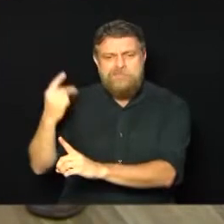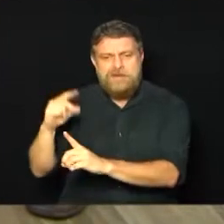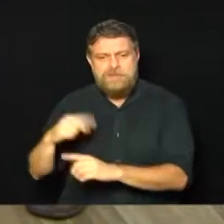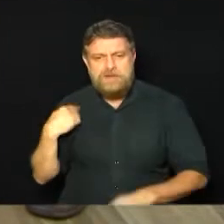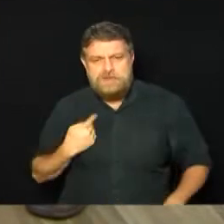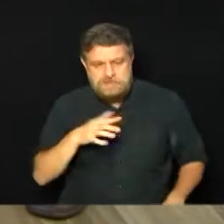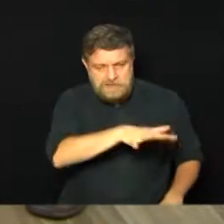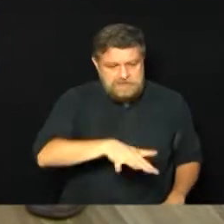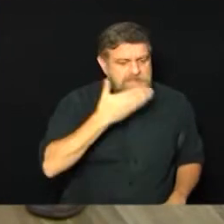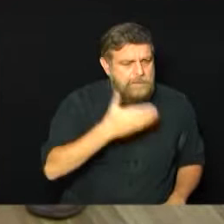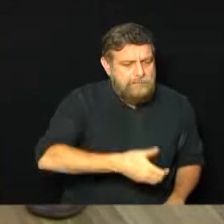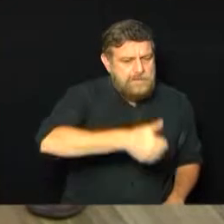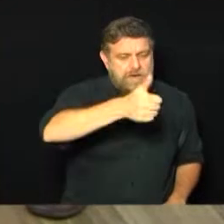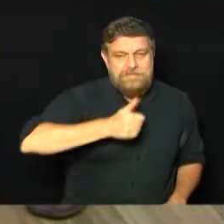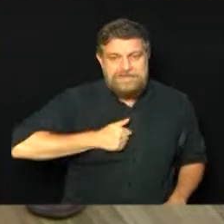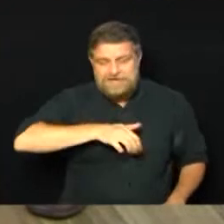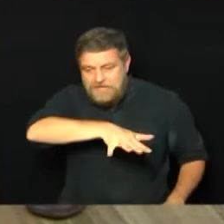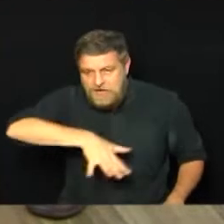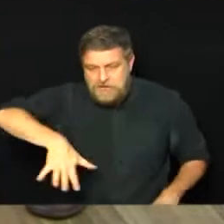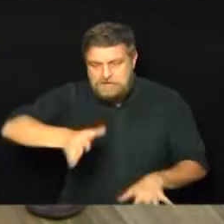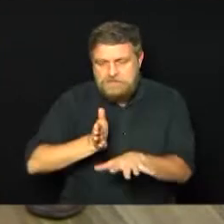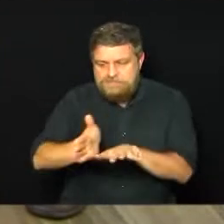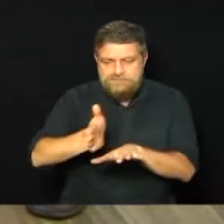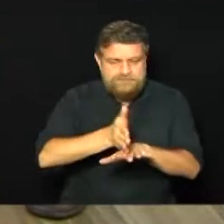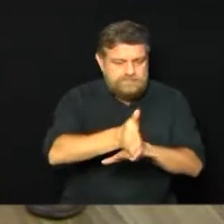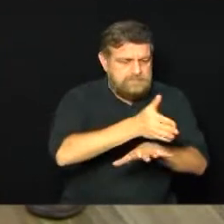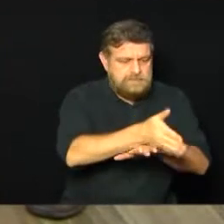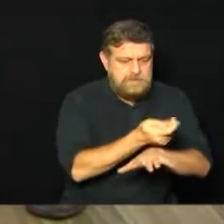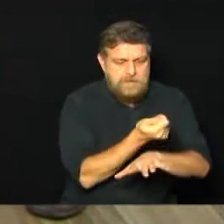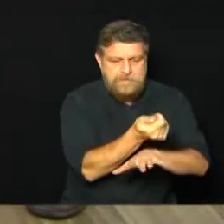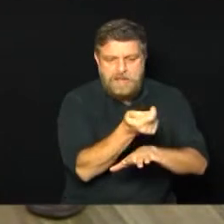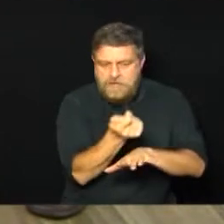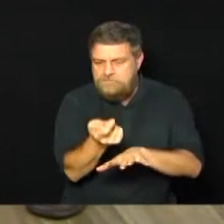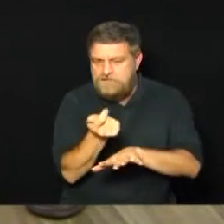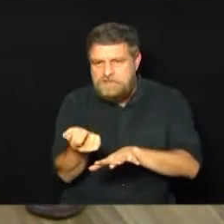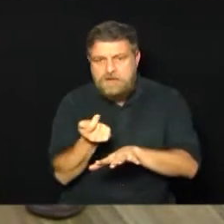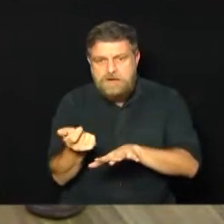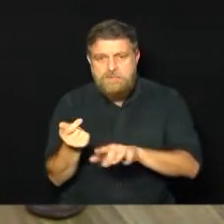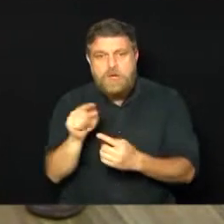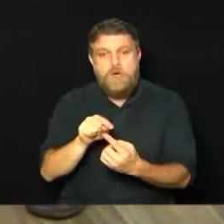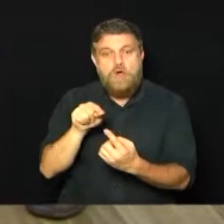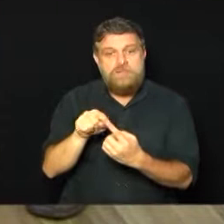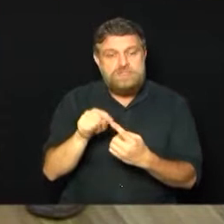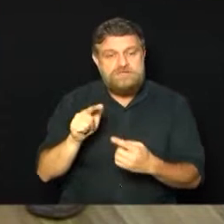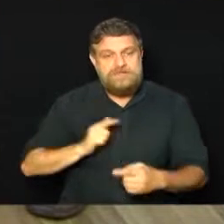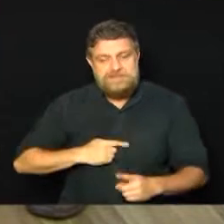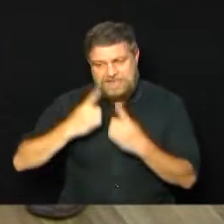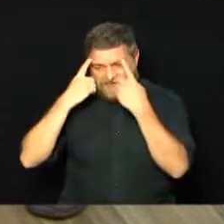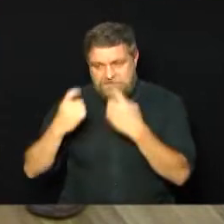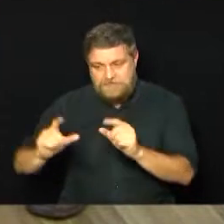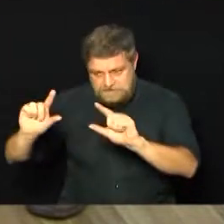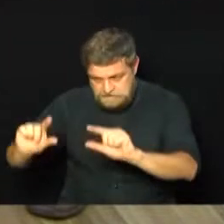um setor, mas outras áreas também acabam sendo beneficiadas aí, como com esse objetivo de diminuir até a agressão aí.